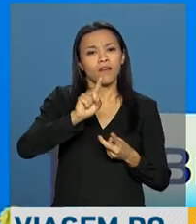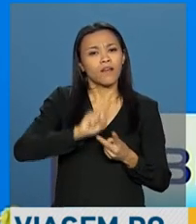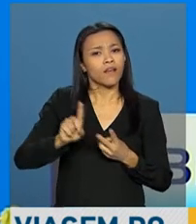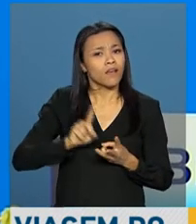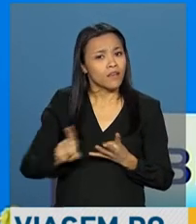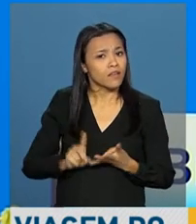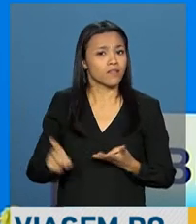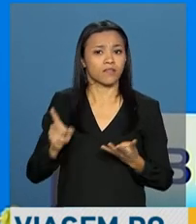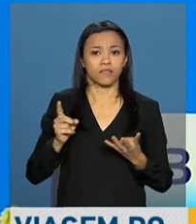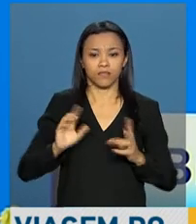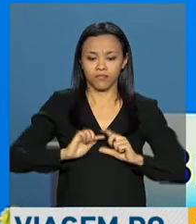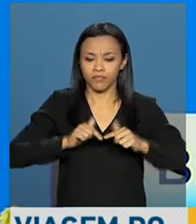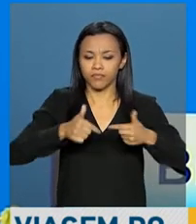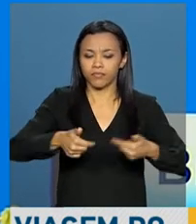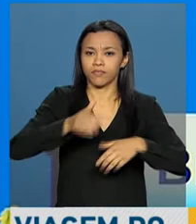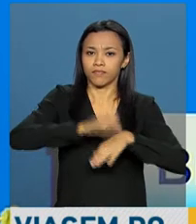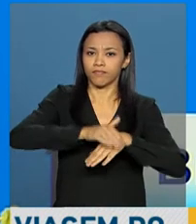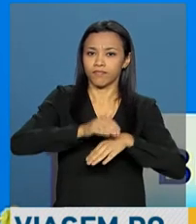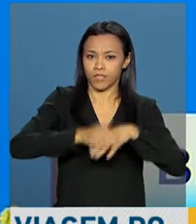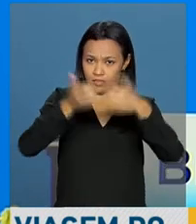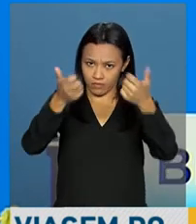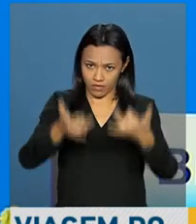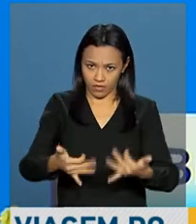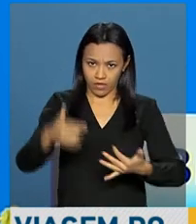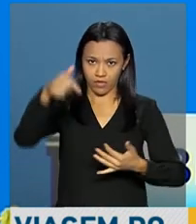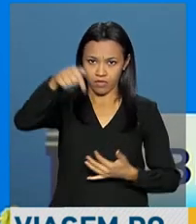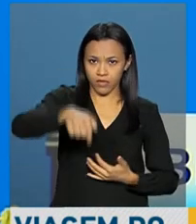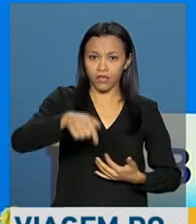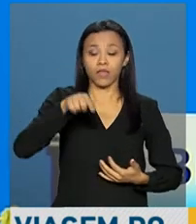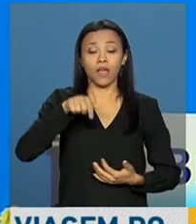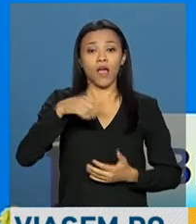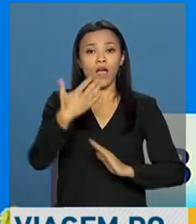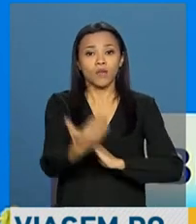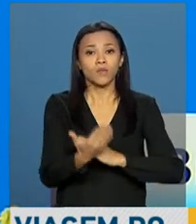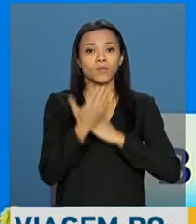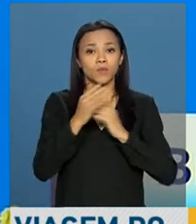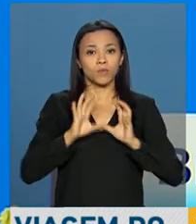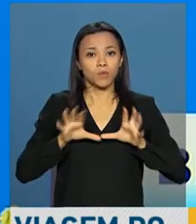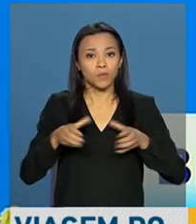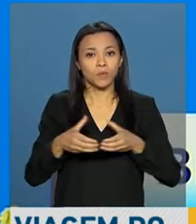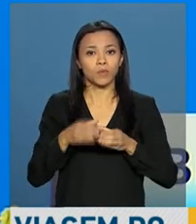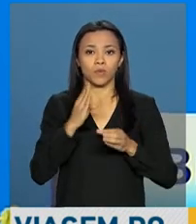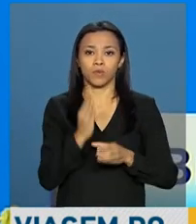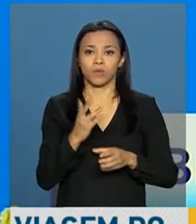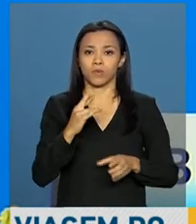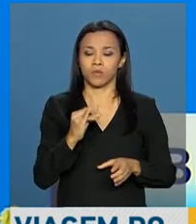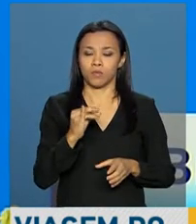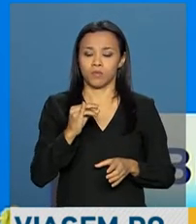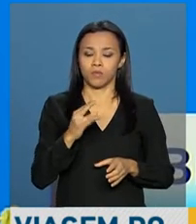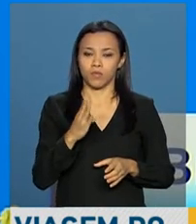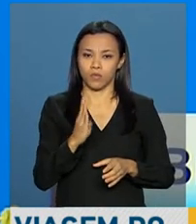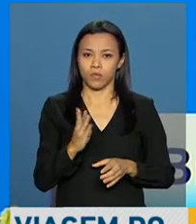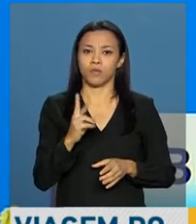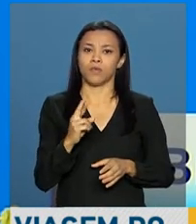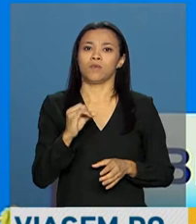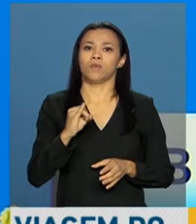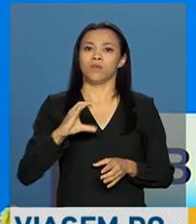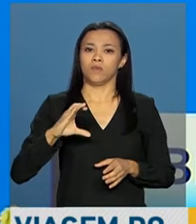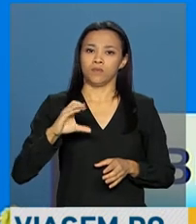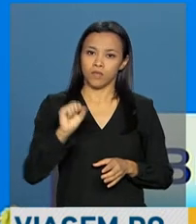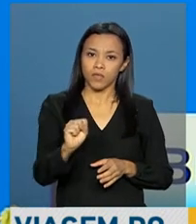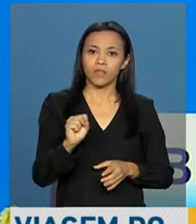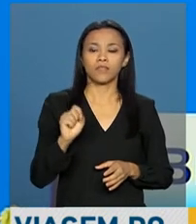aqui relatadas contribuem para trazer o BRICS para mais perto de nossos